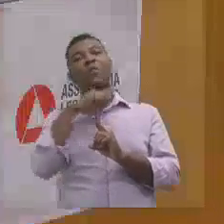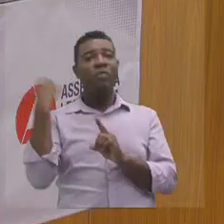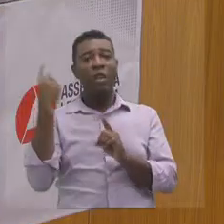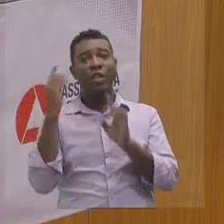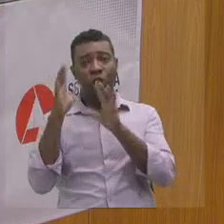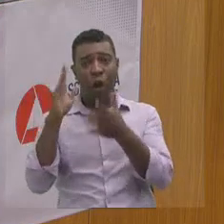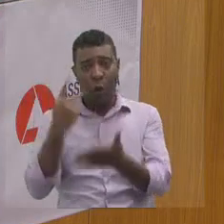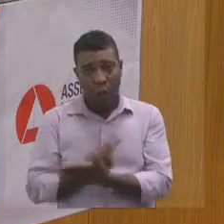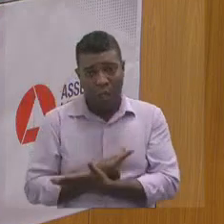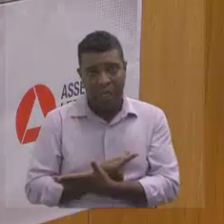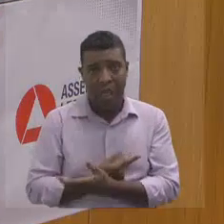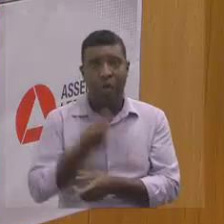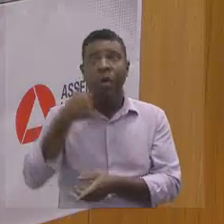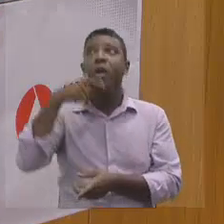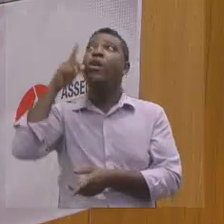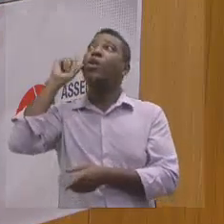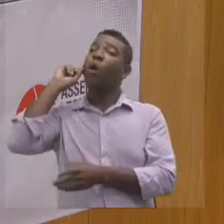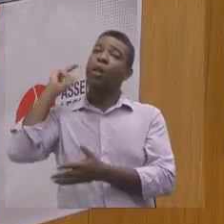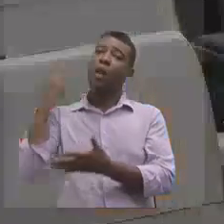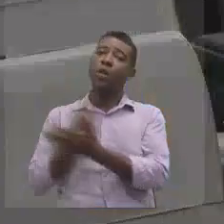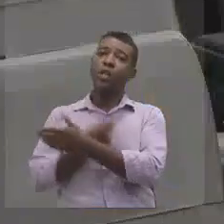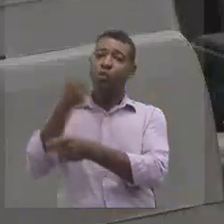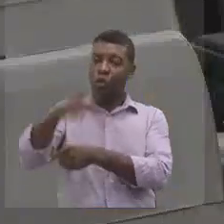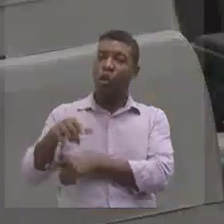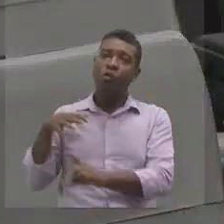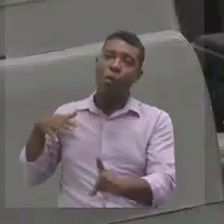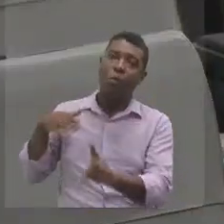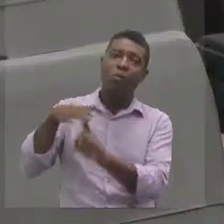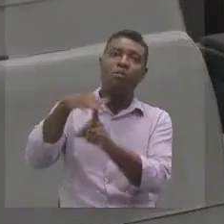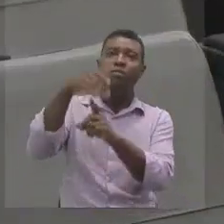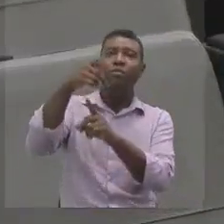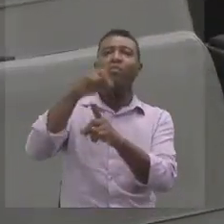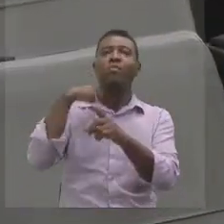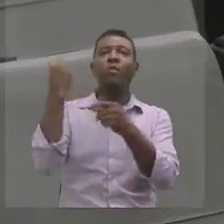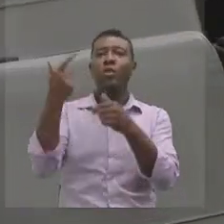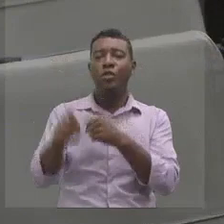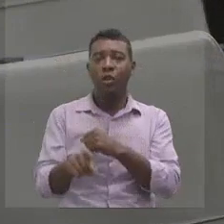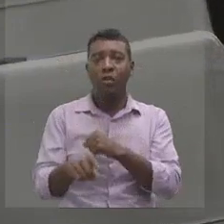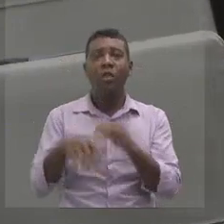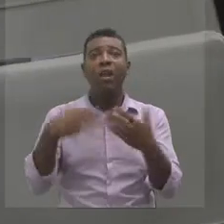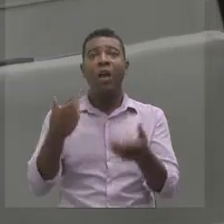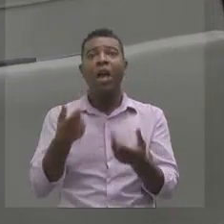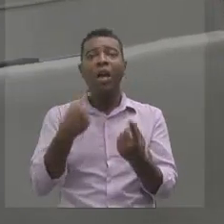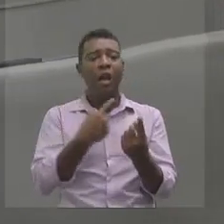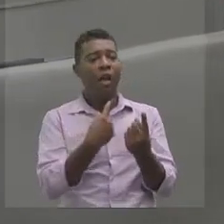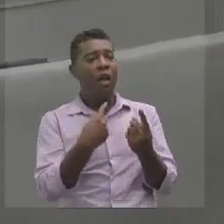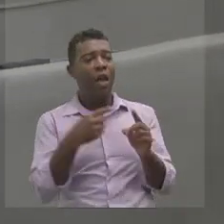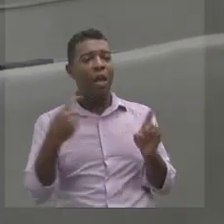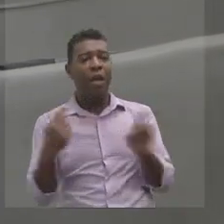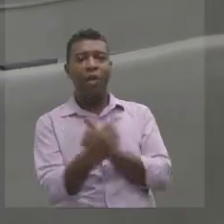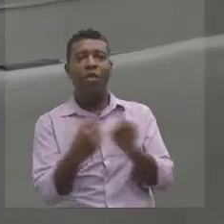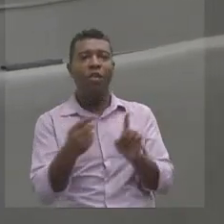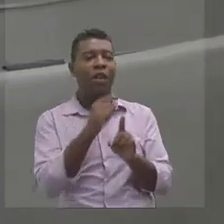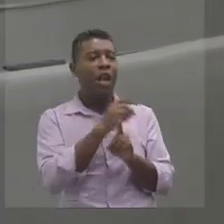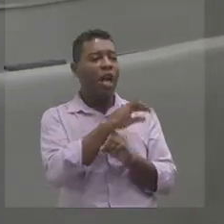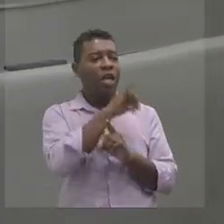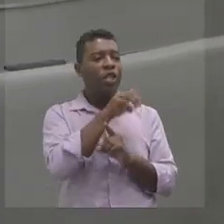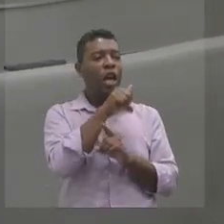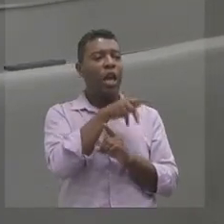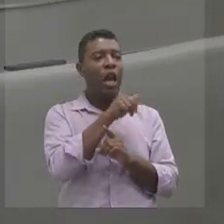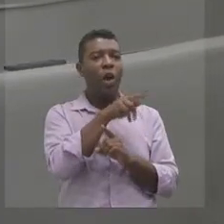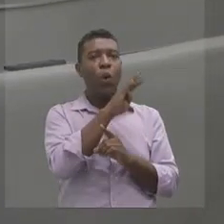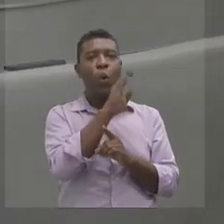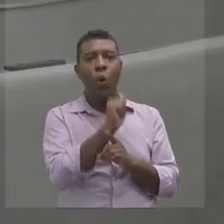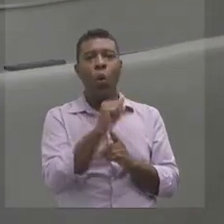recente ontem né ontem aconteceu novamente então a rodovia que passa por Janaúba Mato Verde Monte Azul e passa até